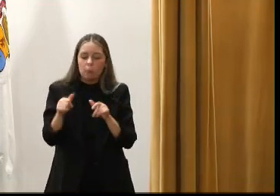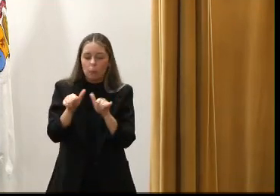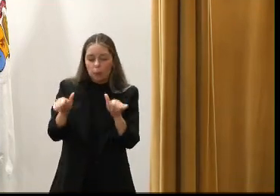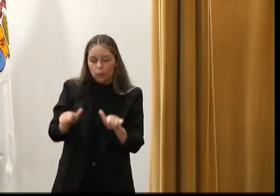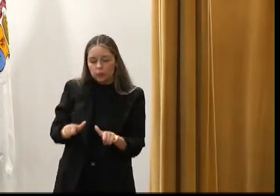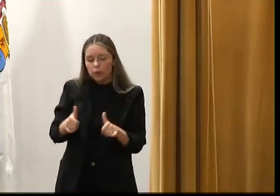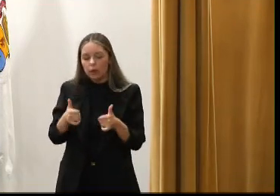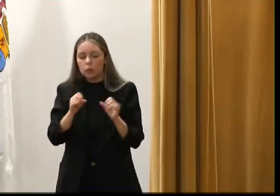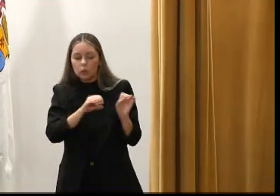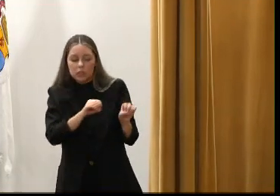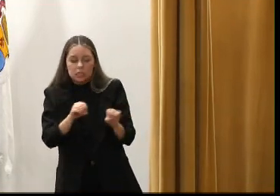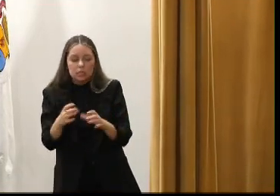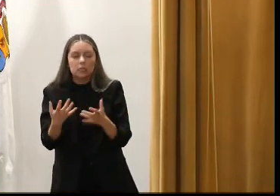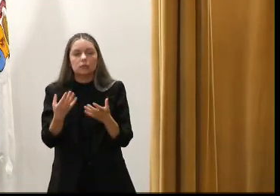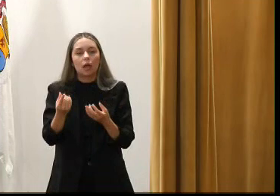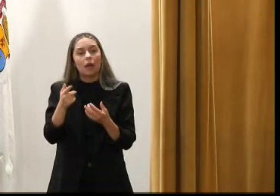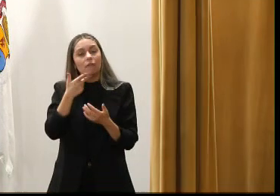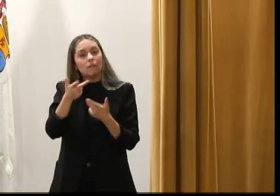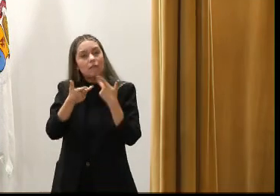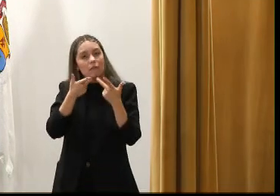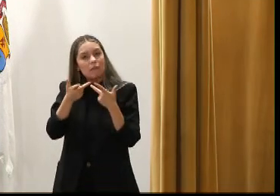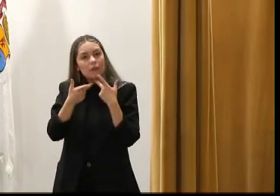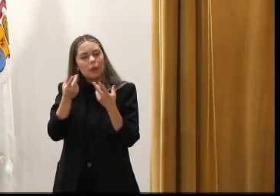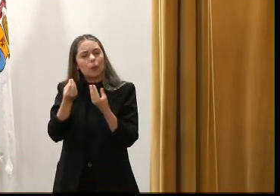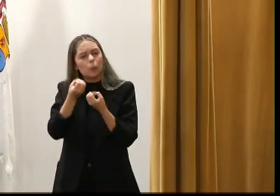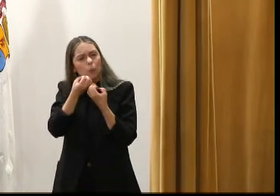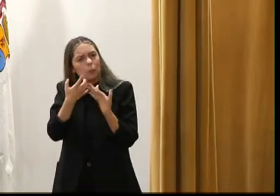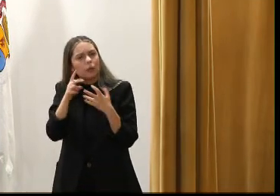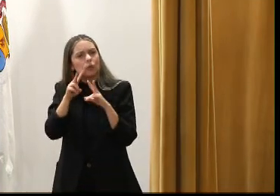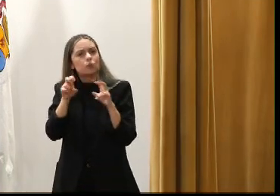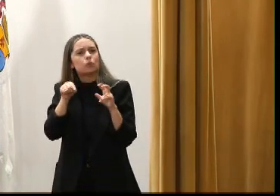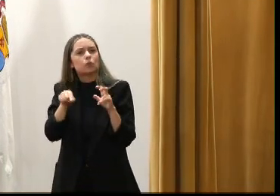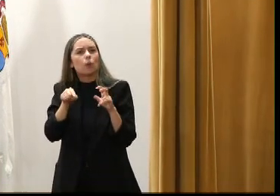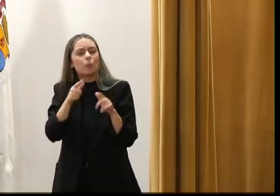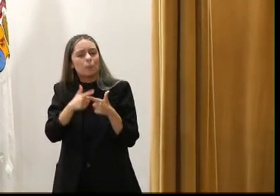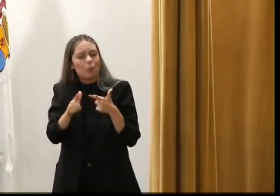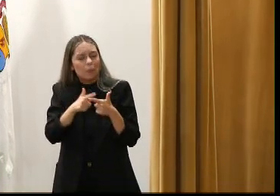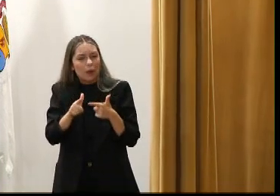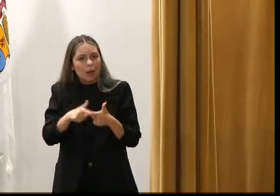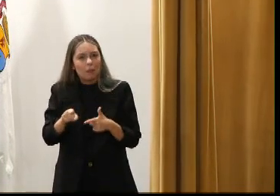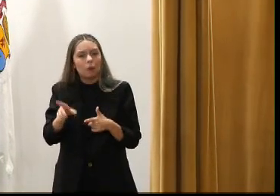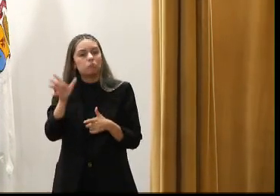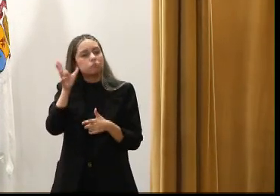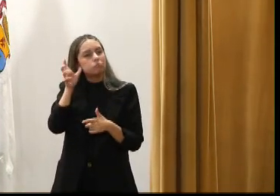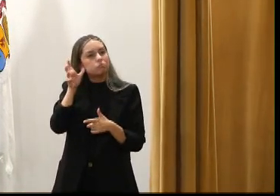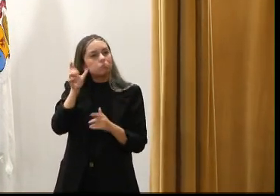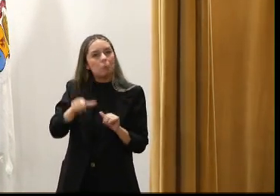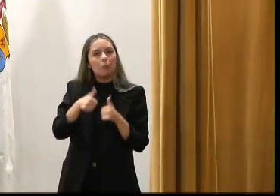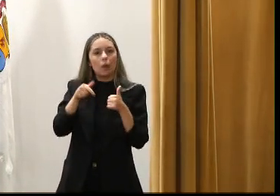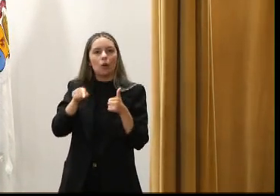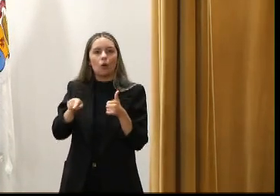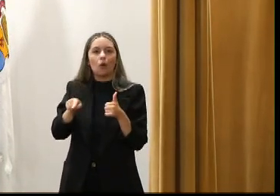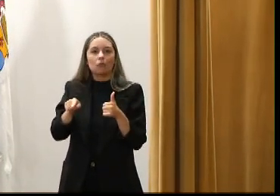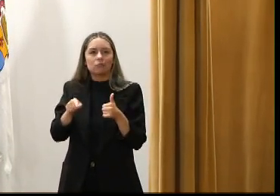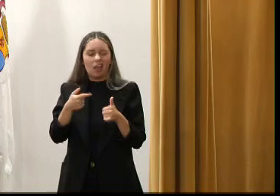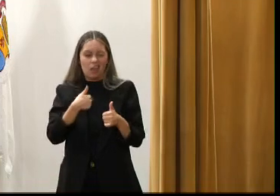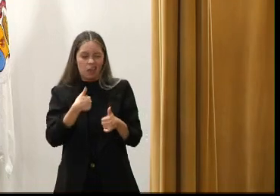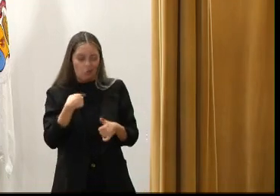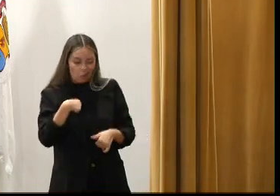com ensino. Ele fala muito bem sobre esses problemas, e eles escutam melhor ele do que